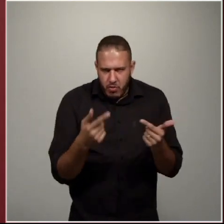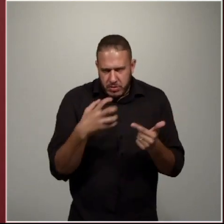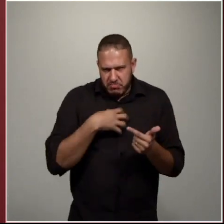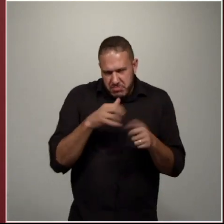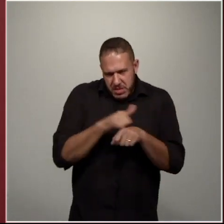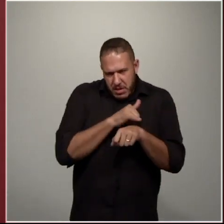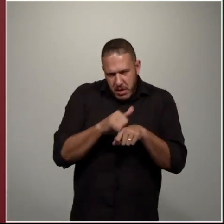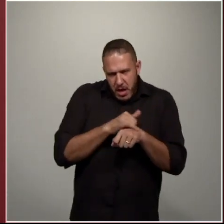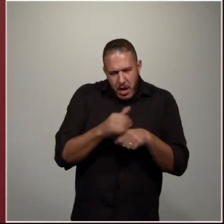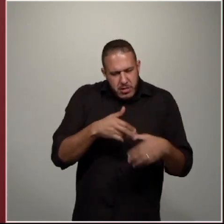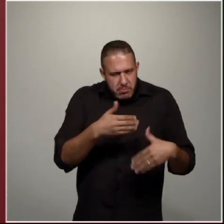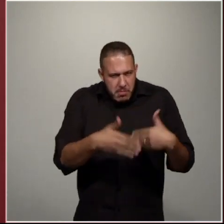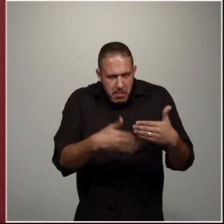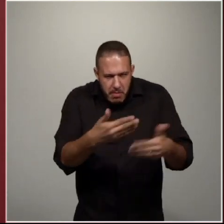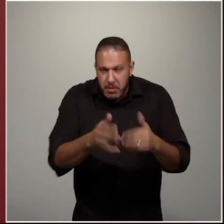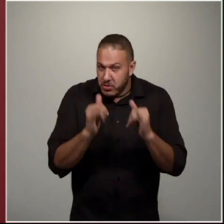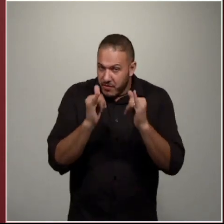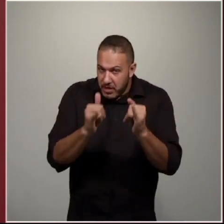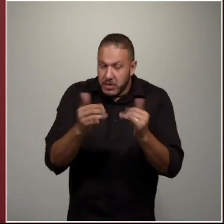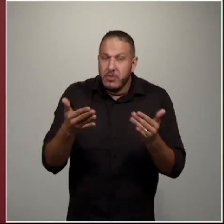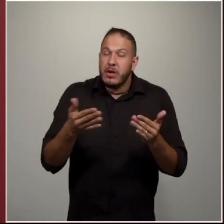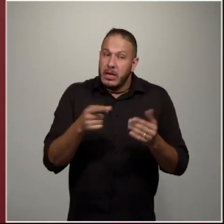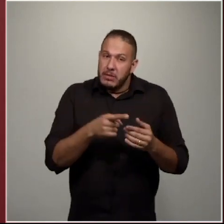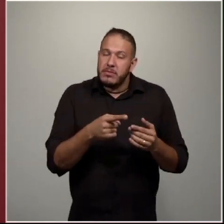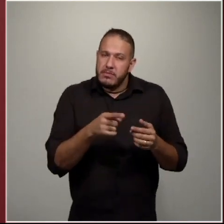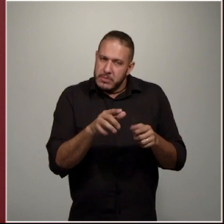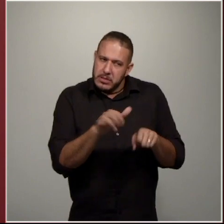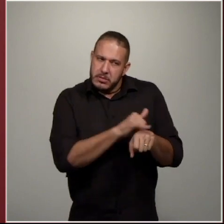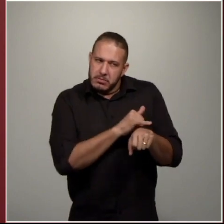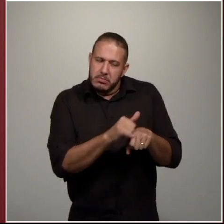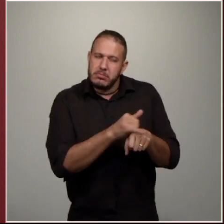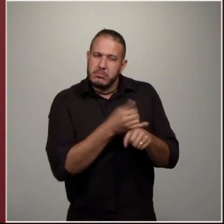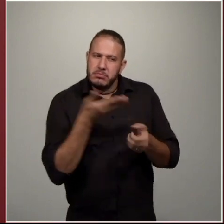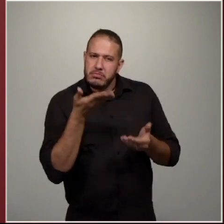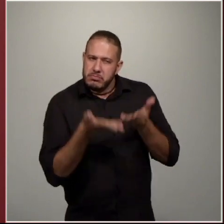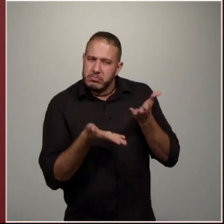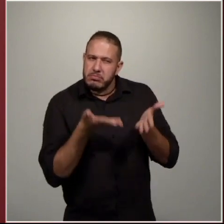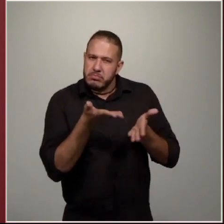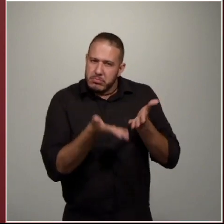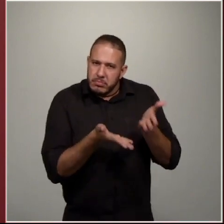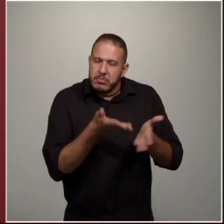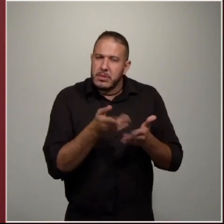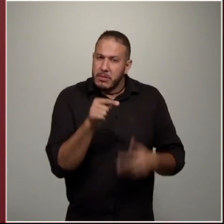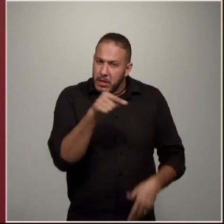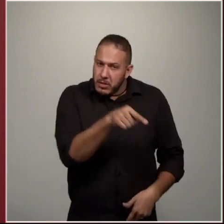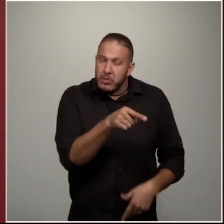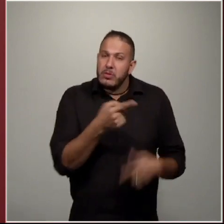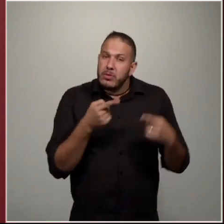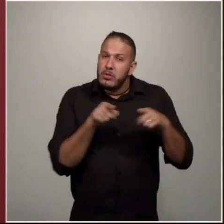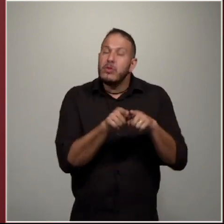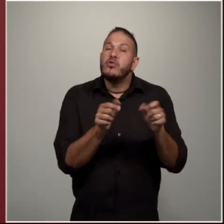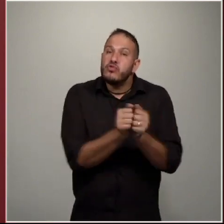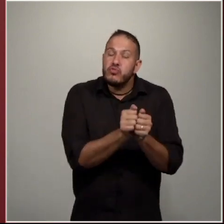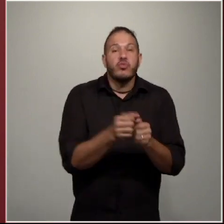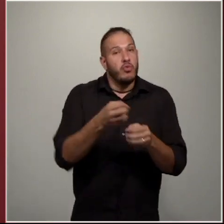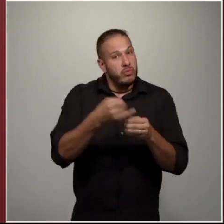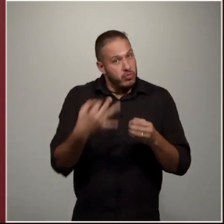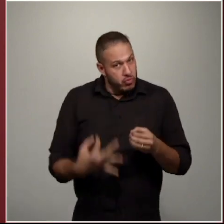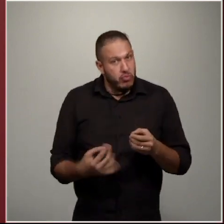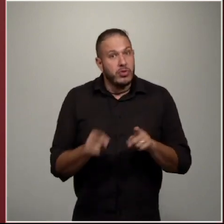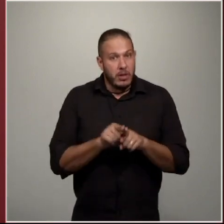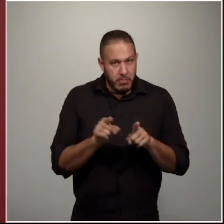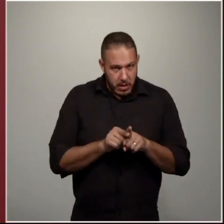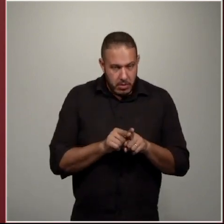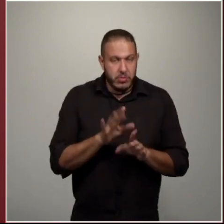está falando ao longo do bimestre ela tem que ser trabalhada é junto com o conteúdo então aspectos